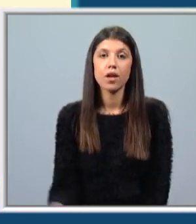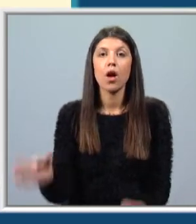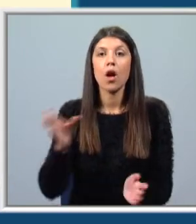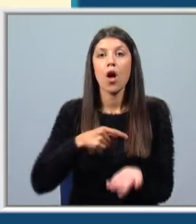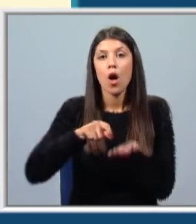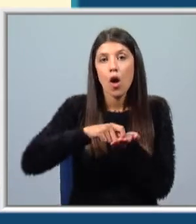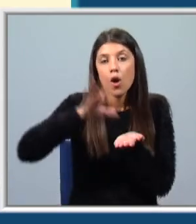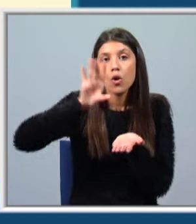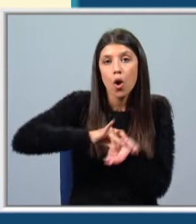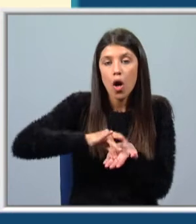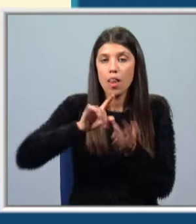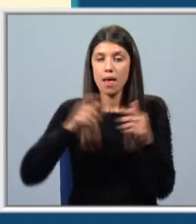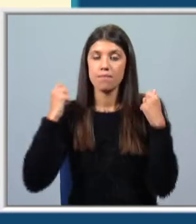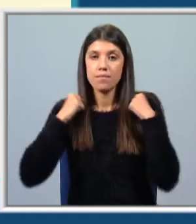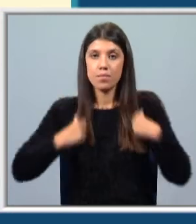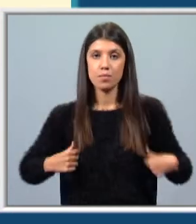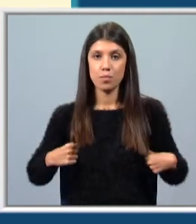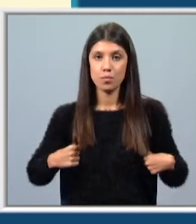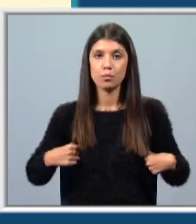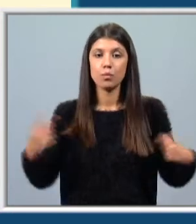Cola, mochila.